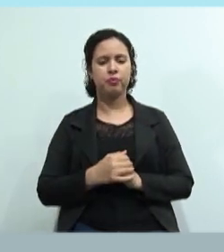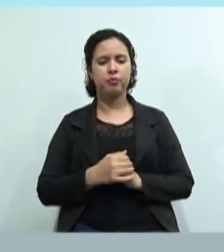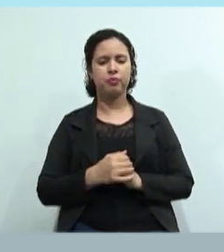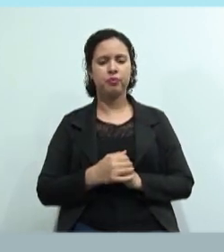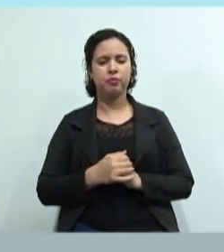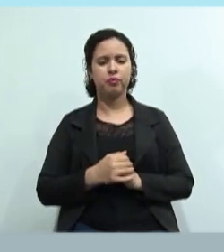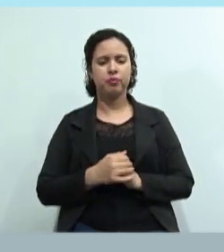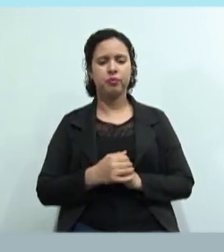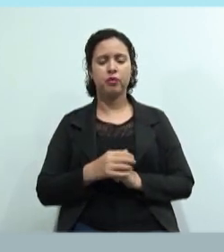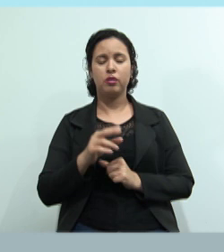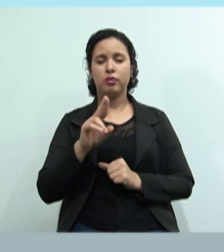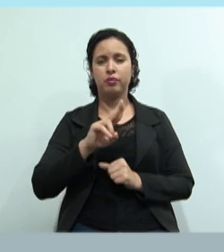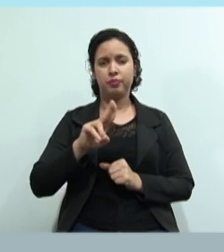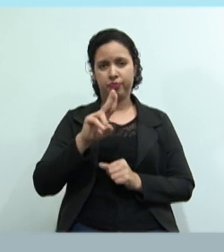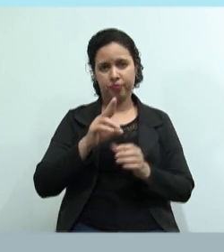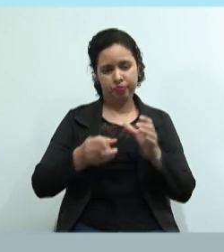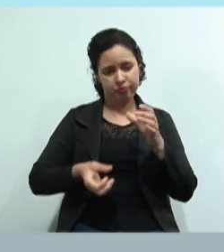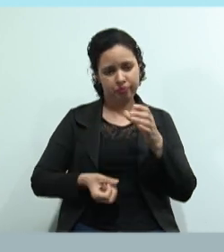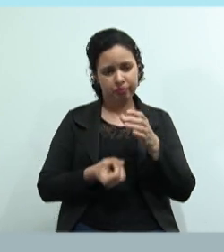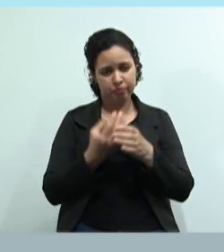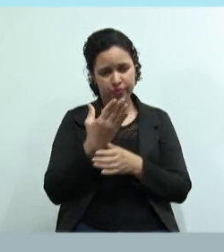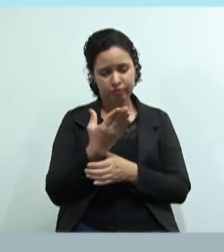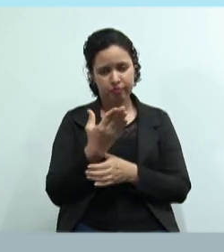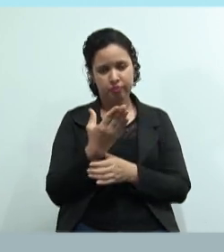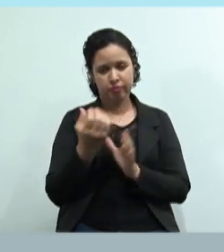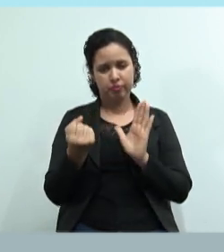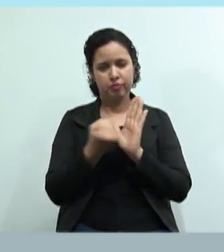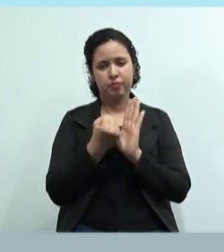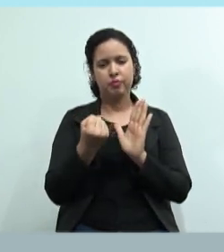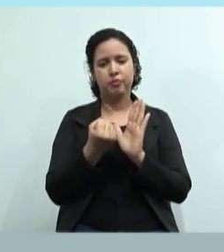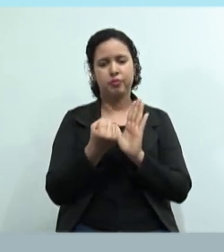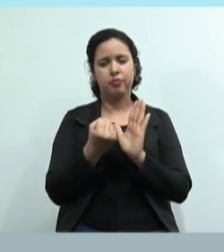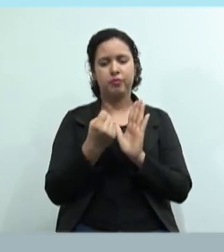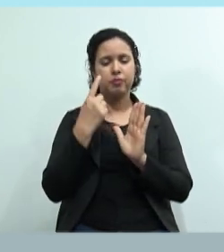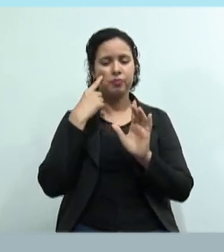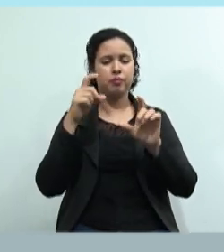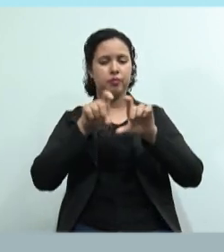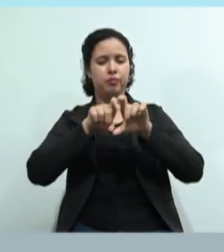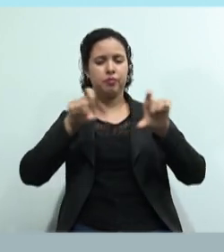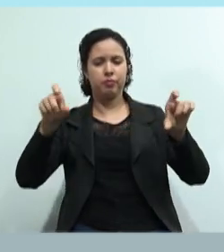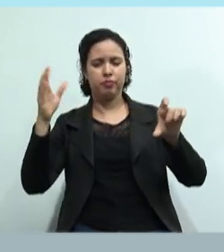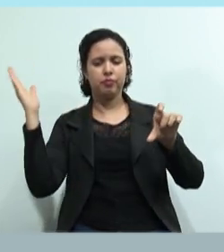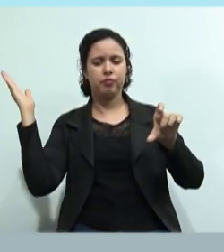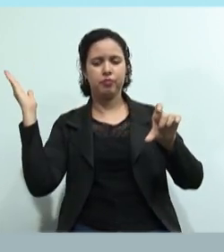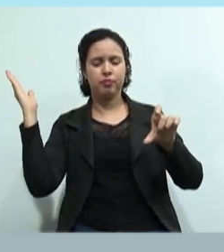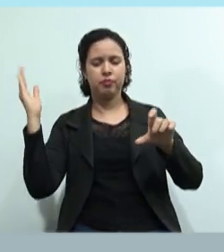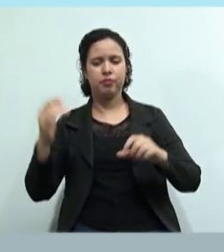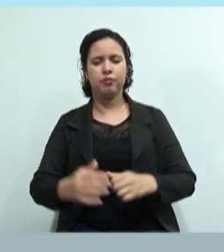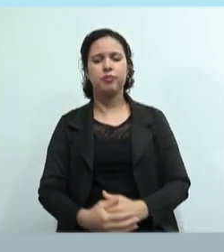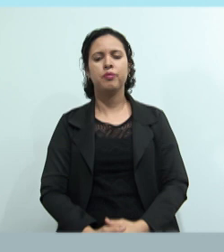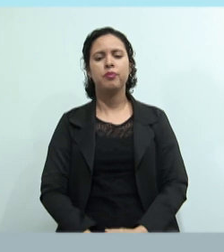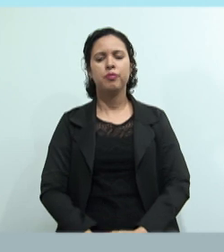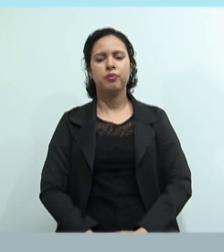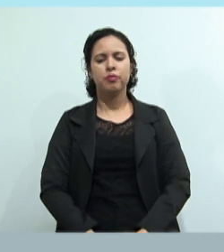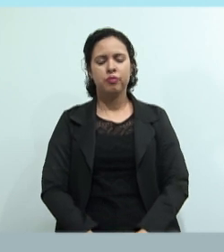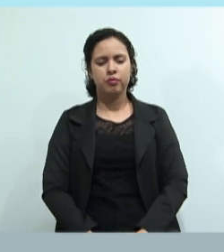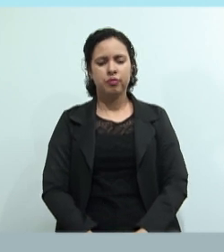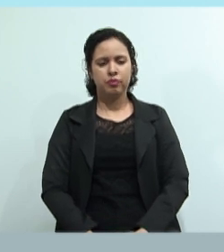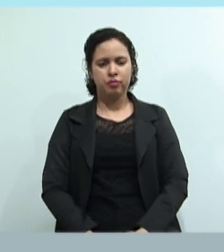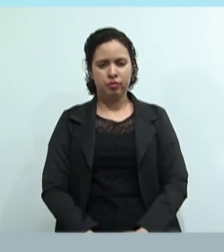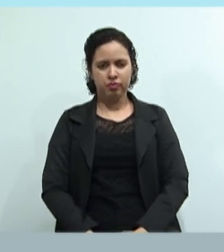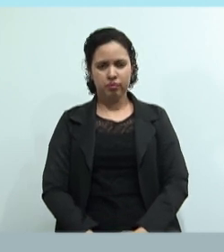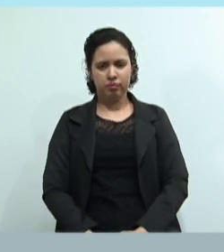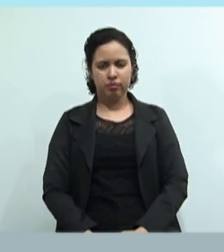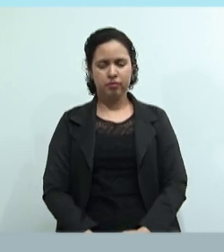variáveis e aplicação de markup. PV igual a CTU, 1 mais MGC dividido